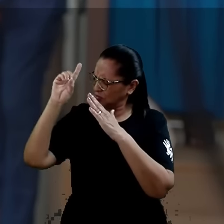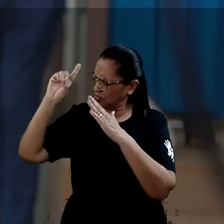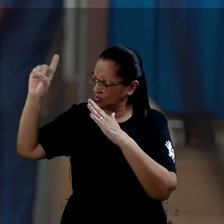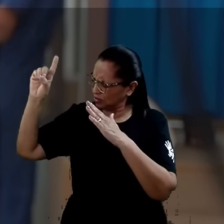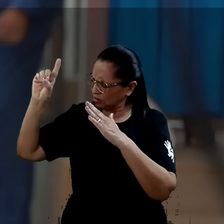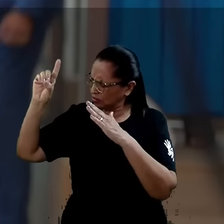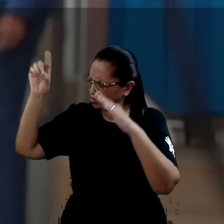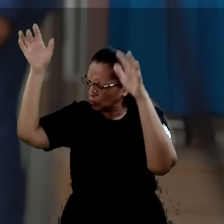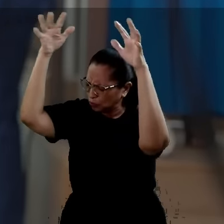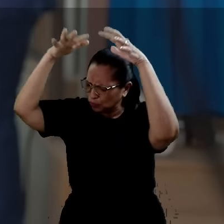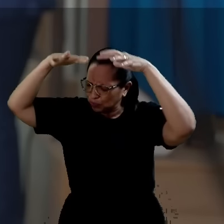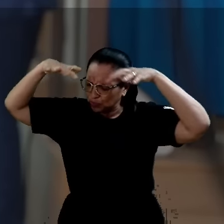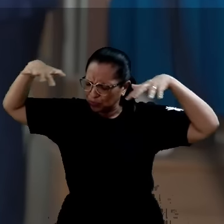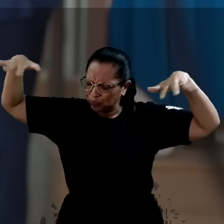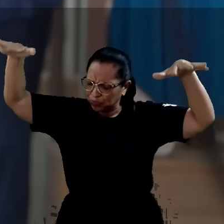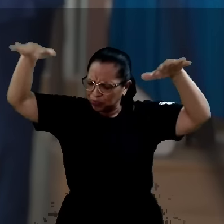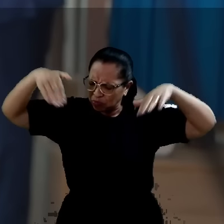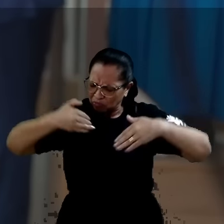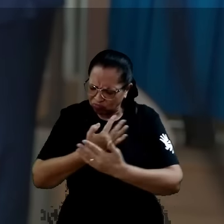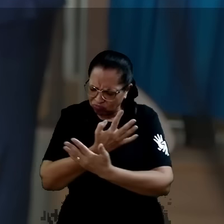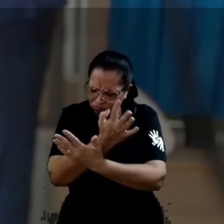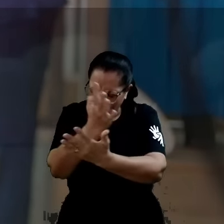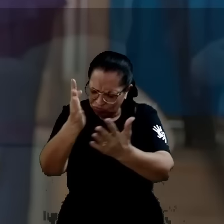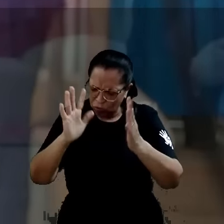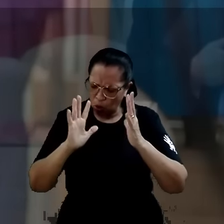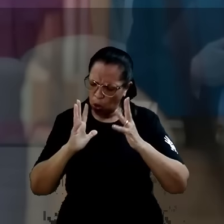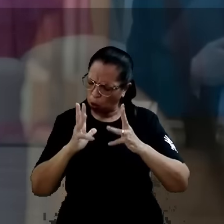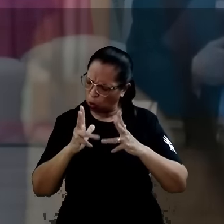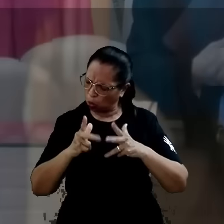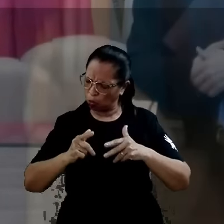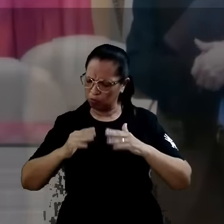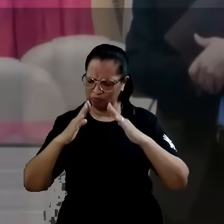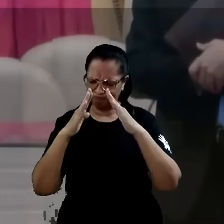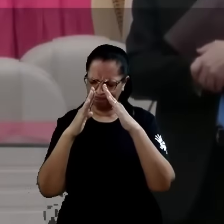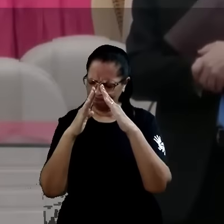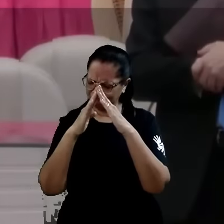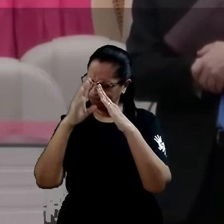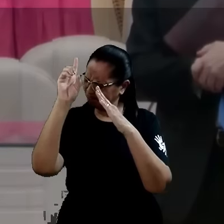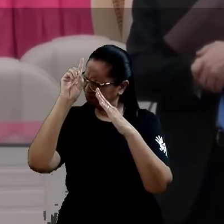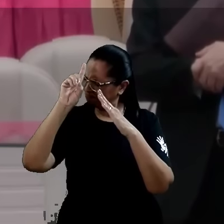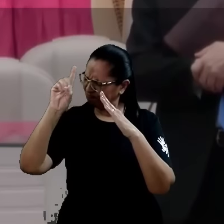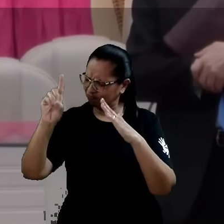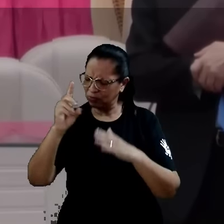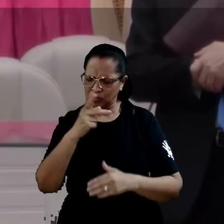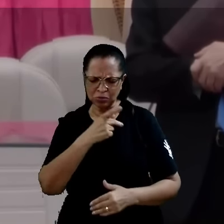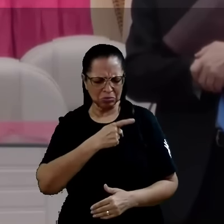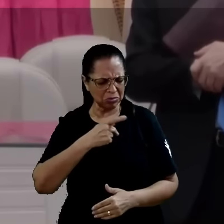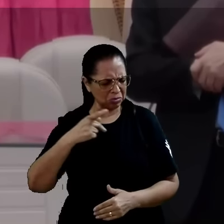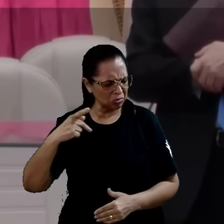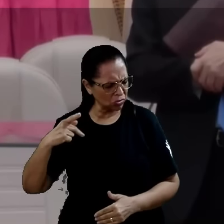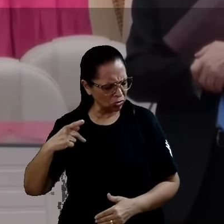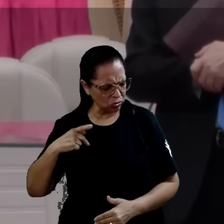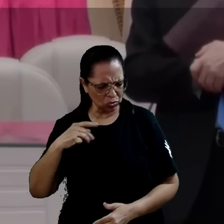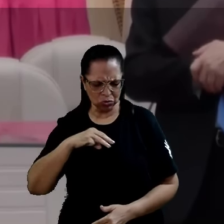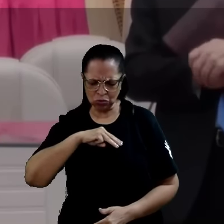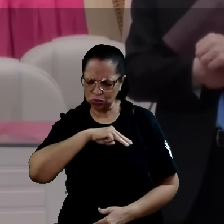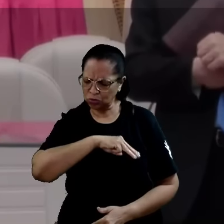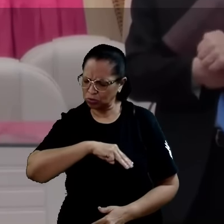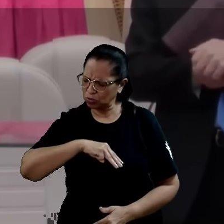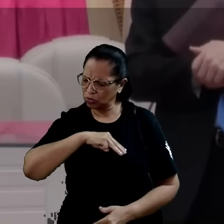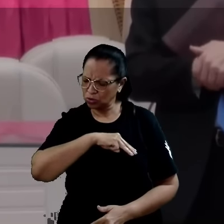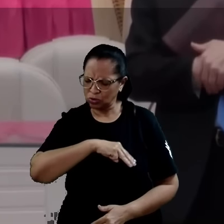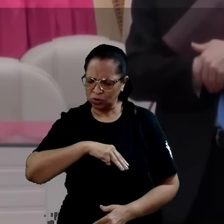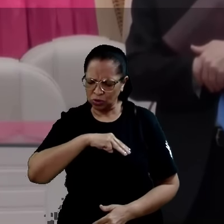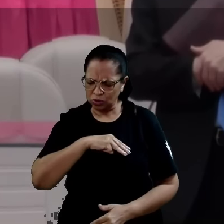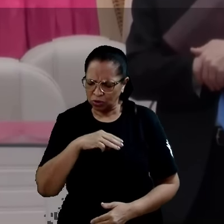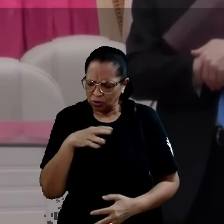obreiras sobre toda a diretoria sobre aqueles que estão em minha retaguarda diante de mim é um julo